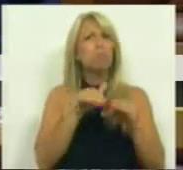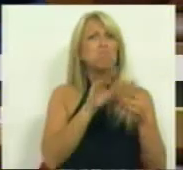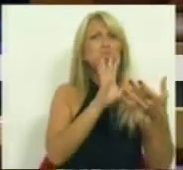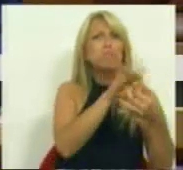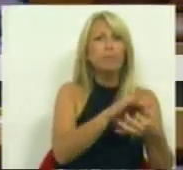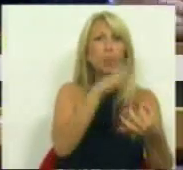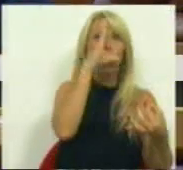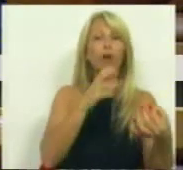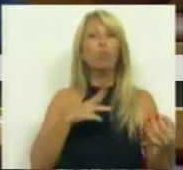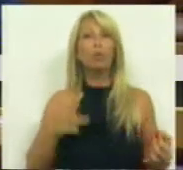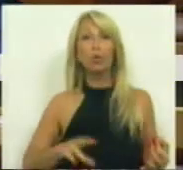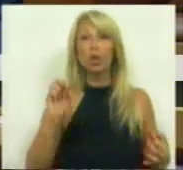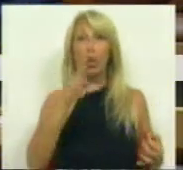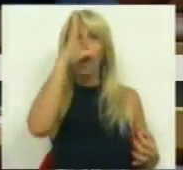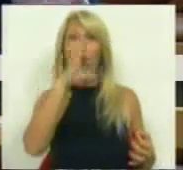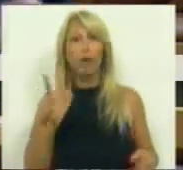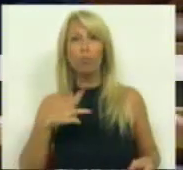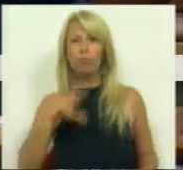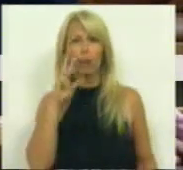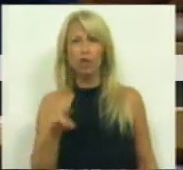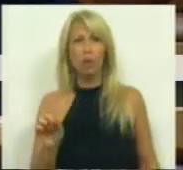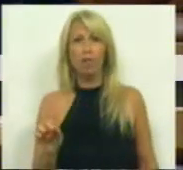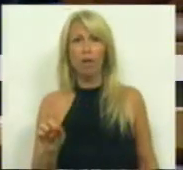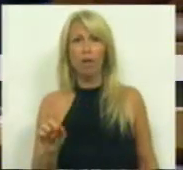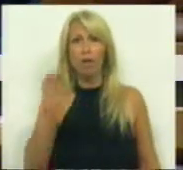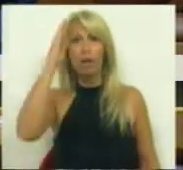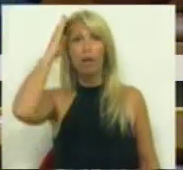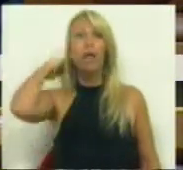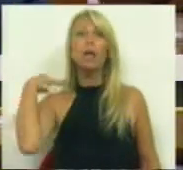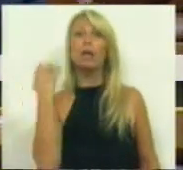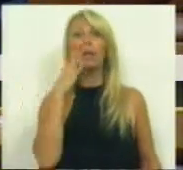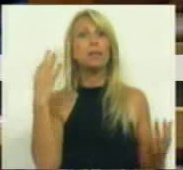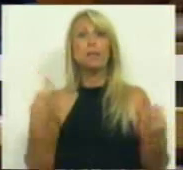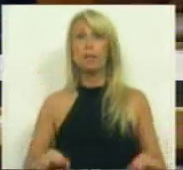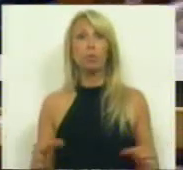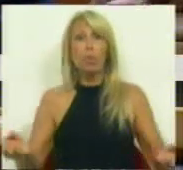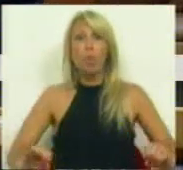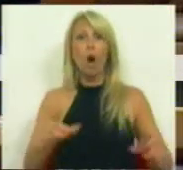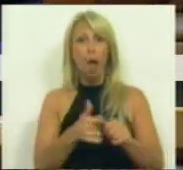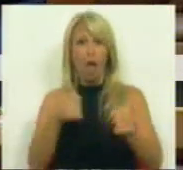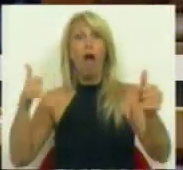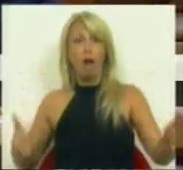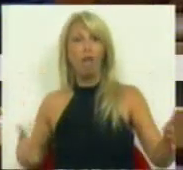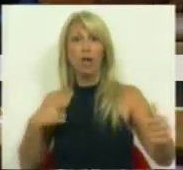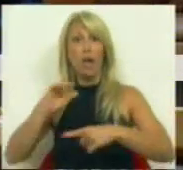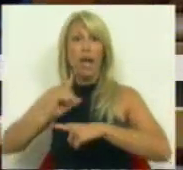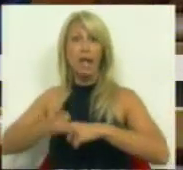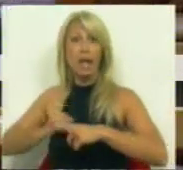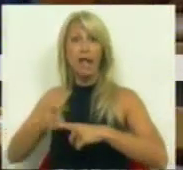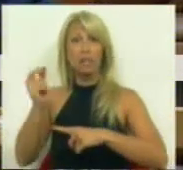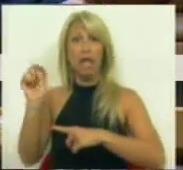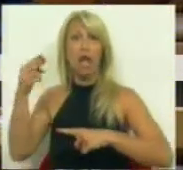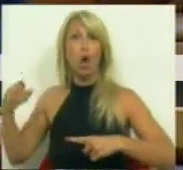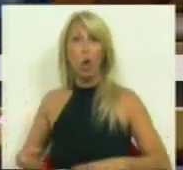que o governo português não está a ver que não vai haver, pura e simplesmente, afastamento da Grécia do euro, nem de